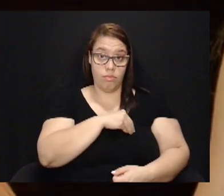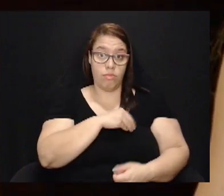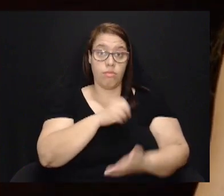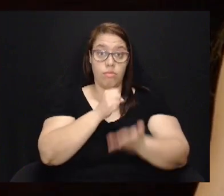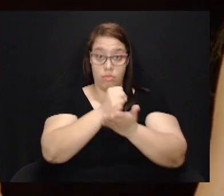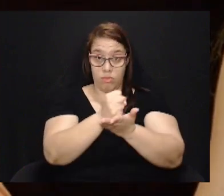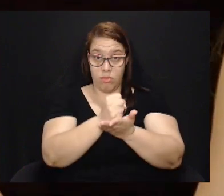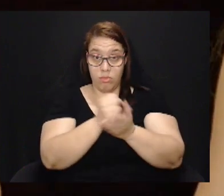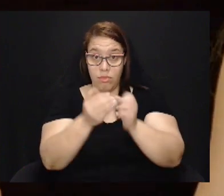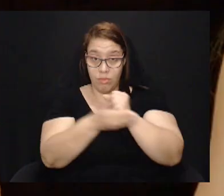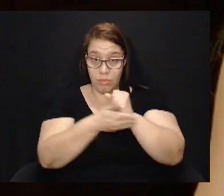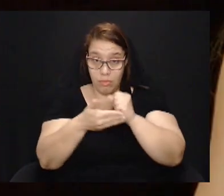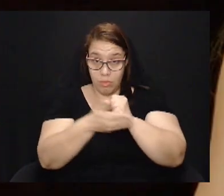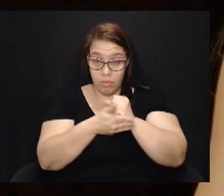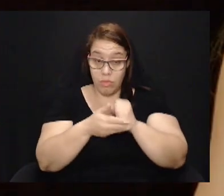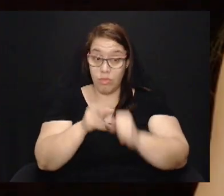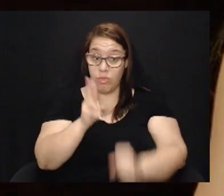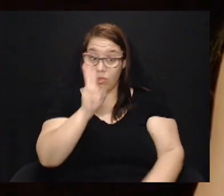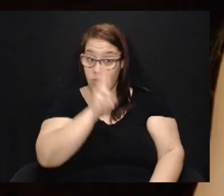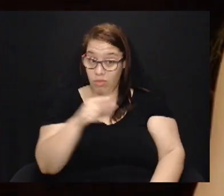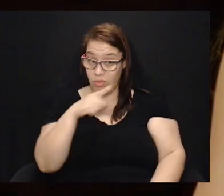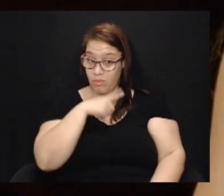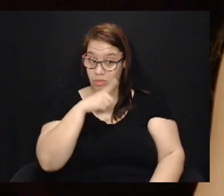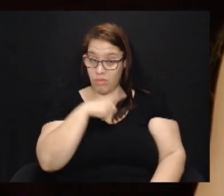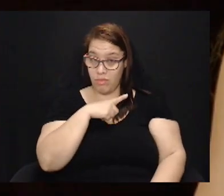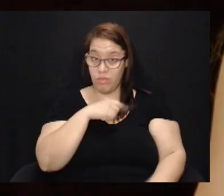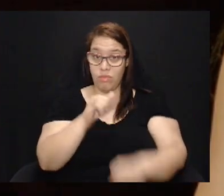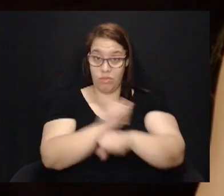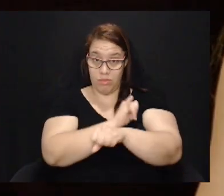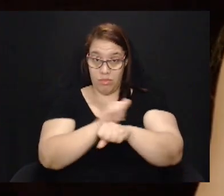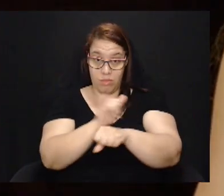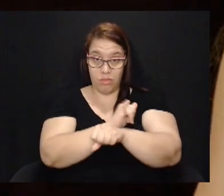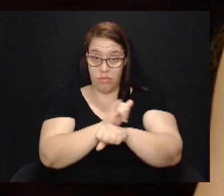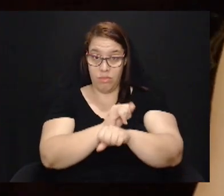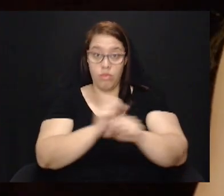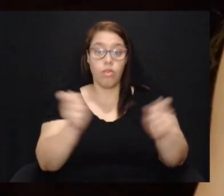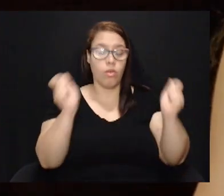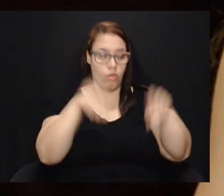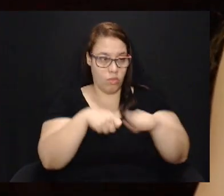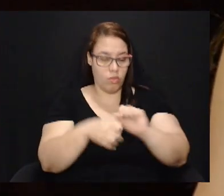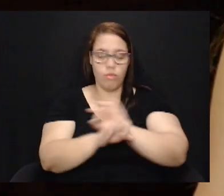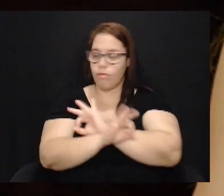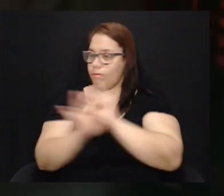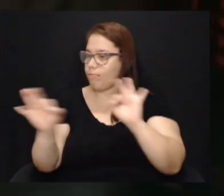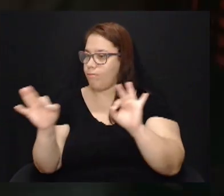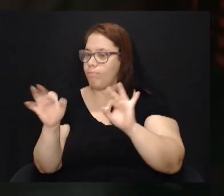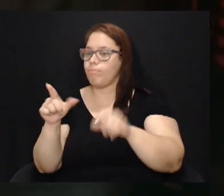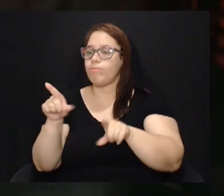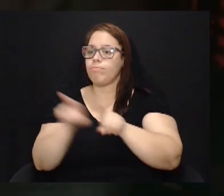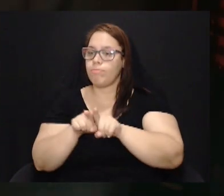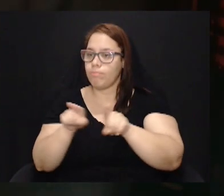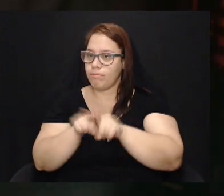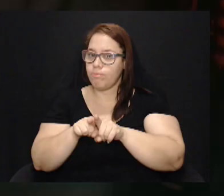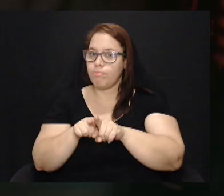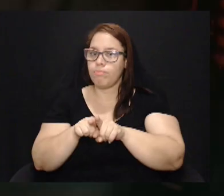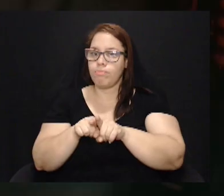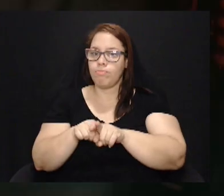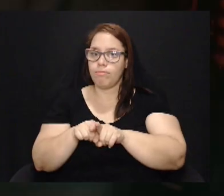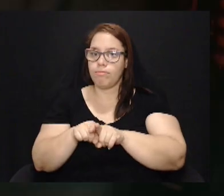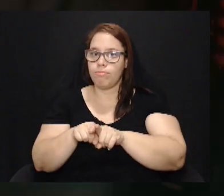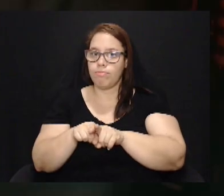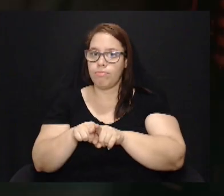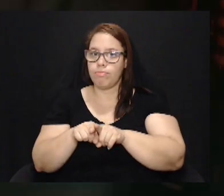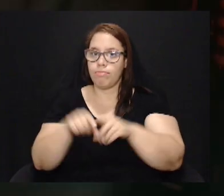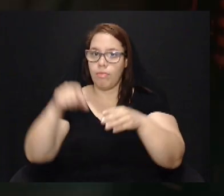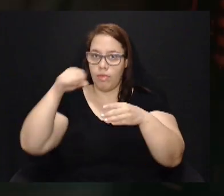usar aquilo que eu tenho com estratégia. É super possível. Excelente. A gente também pode... Tem a questão de plantar em casa